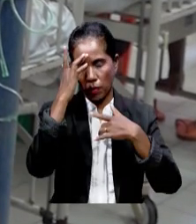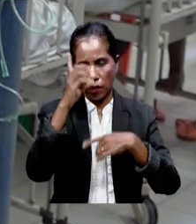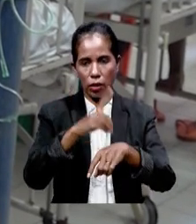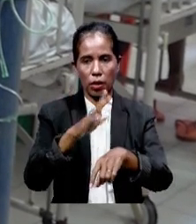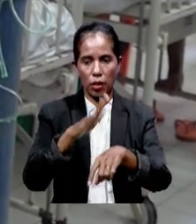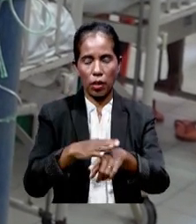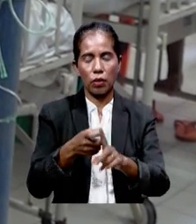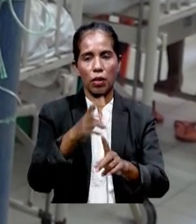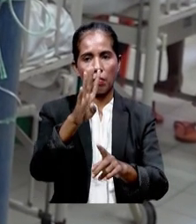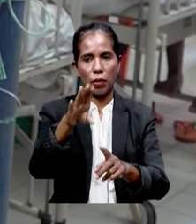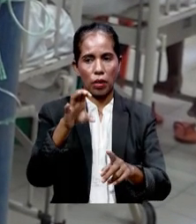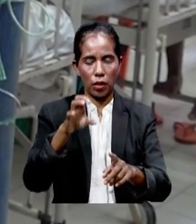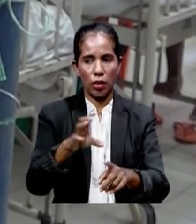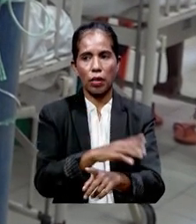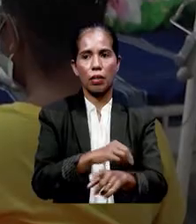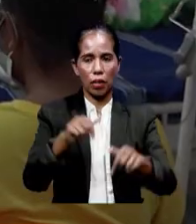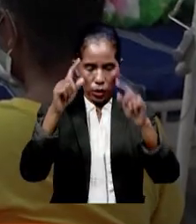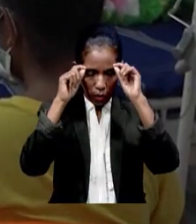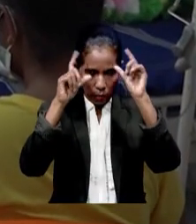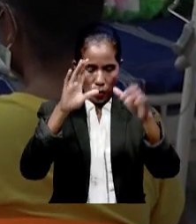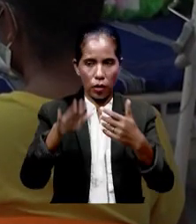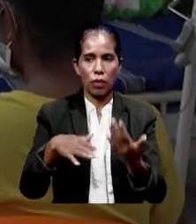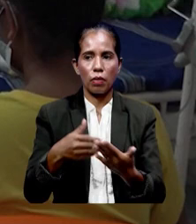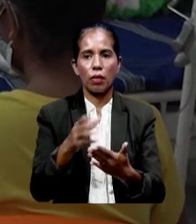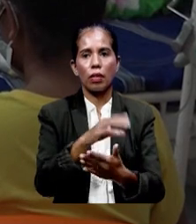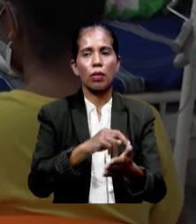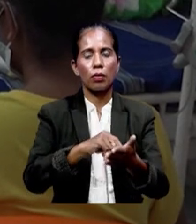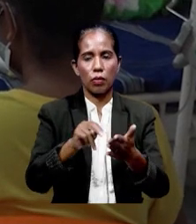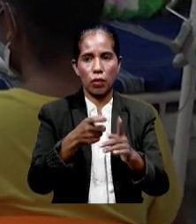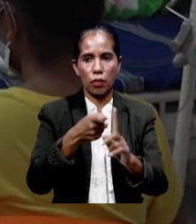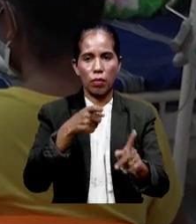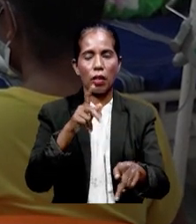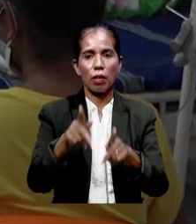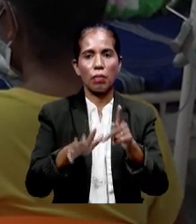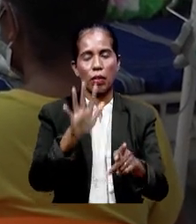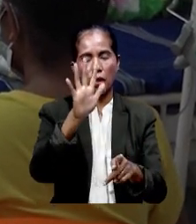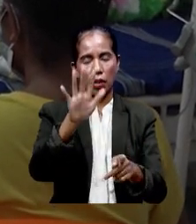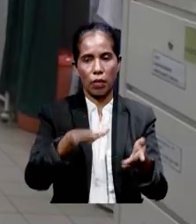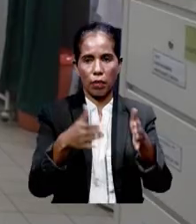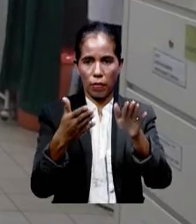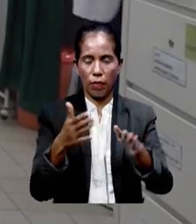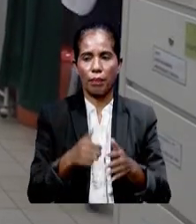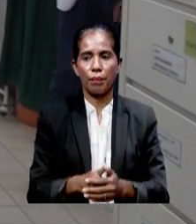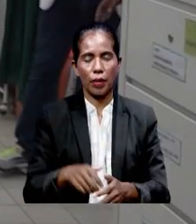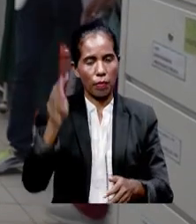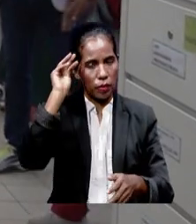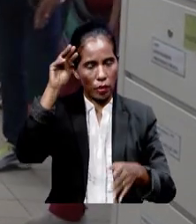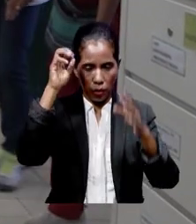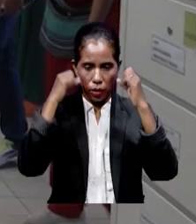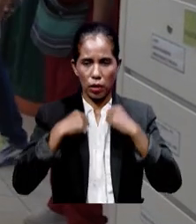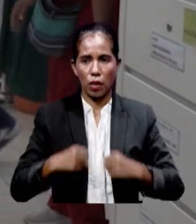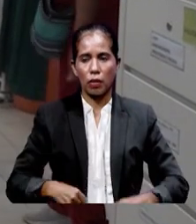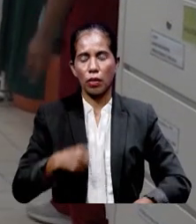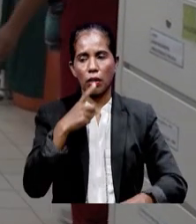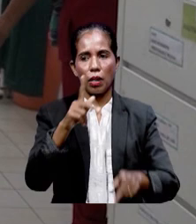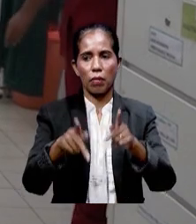husi facilidade saúde sira e a território nacional husi número ne na in lima la convida. Porta-voz Ministério Saúde avisa pa